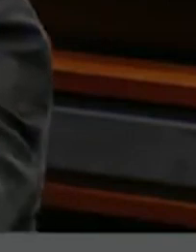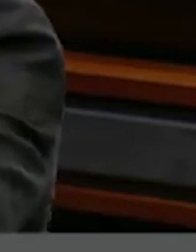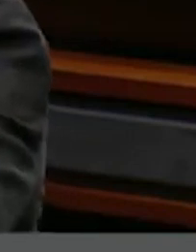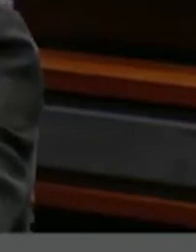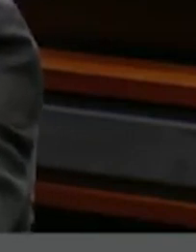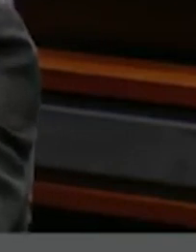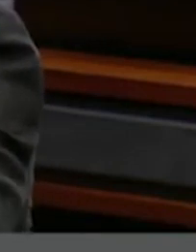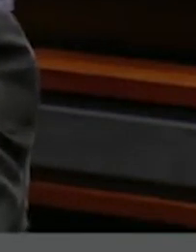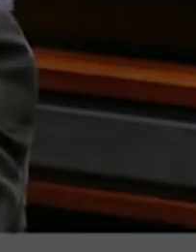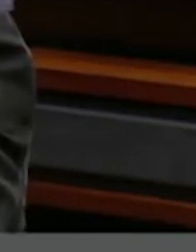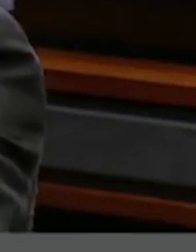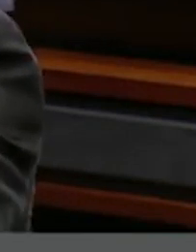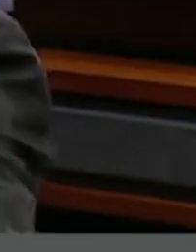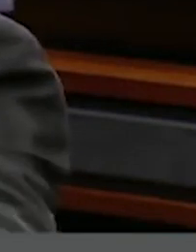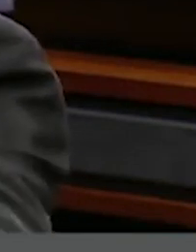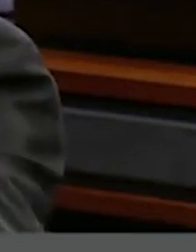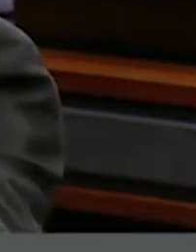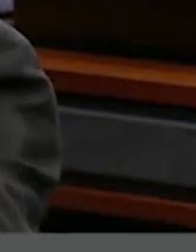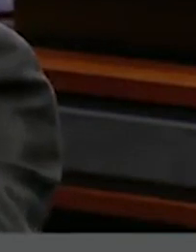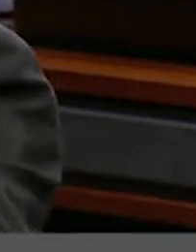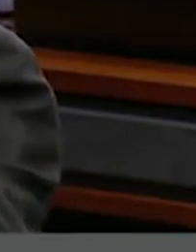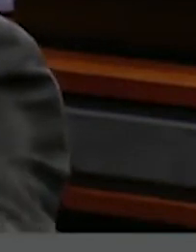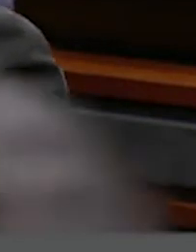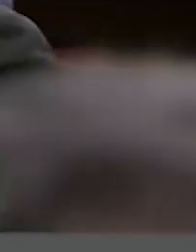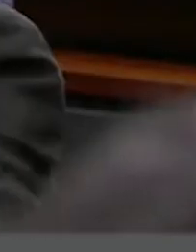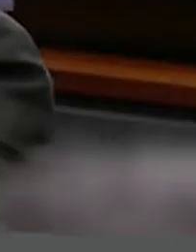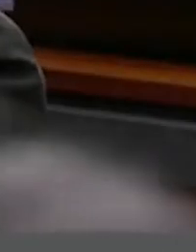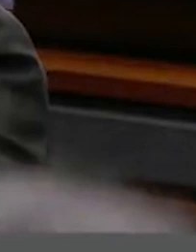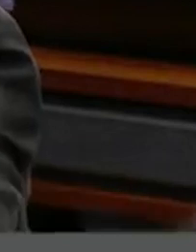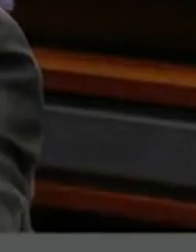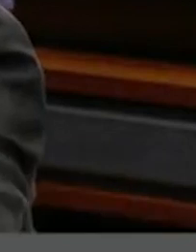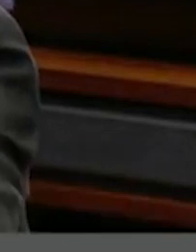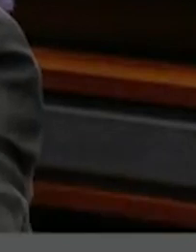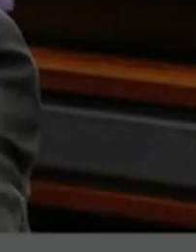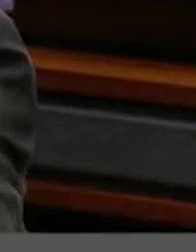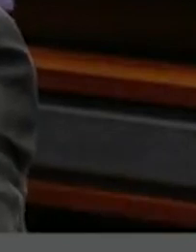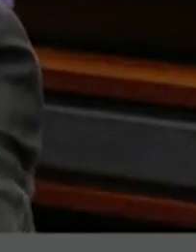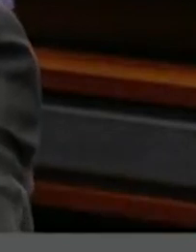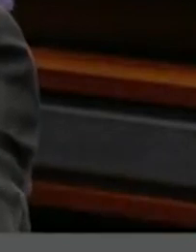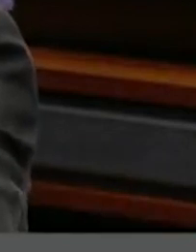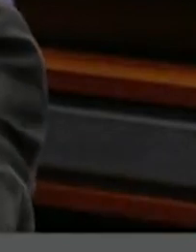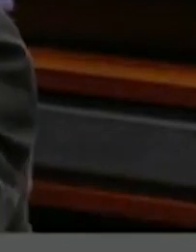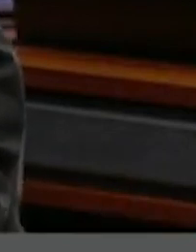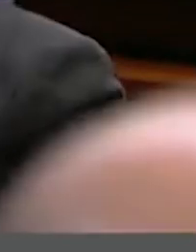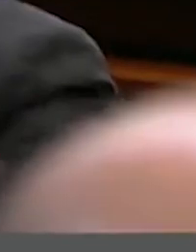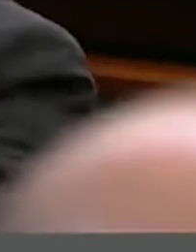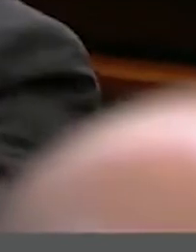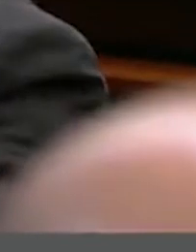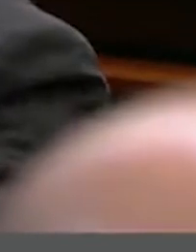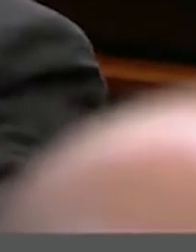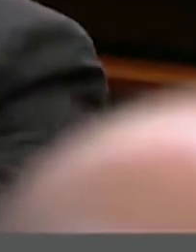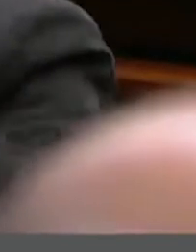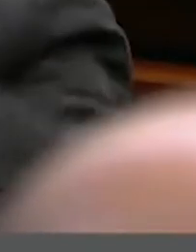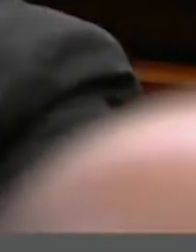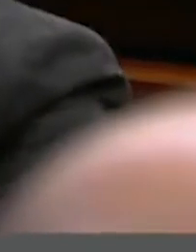A essência perversa dessa proposta de reforma permanece. Eu fico pensando como educador, como professor,